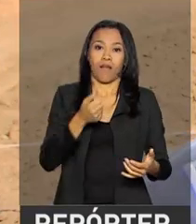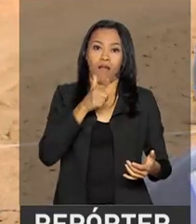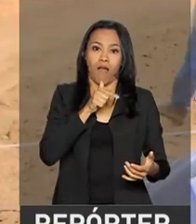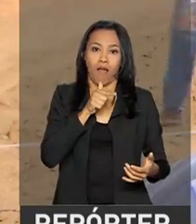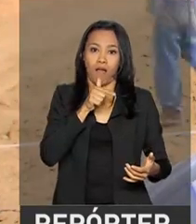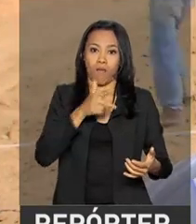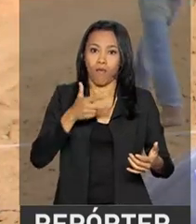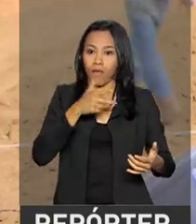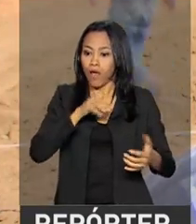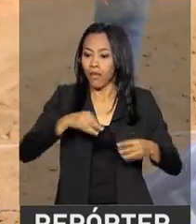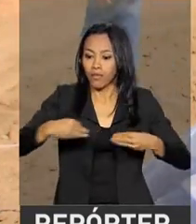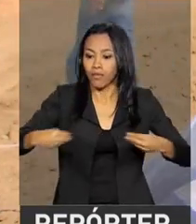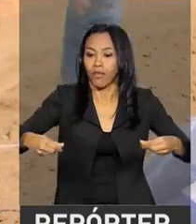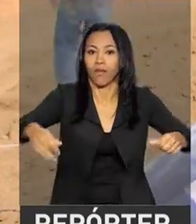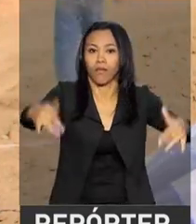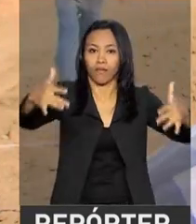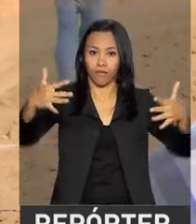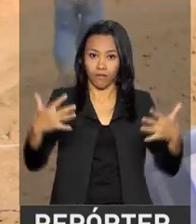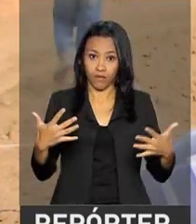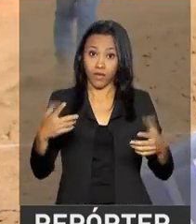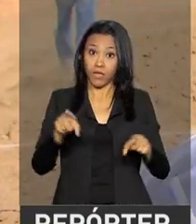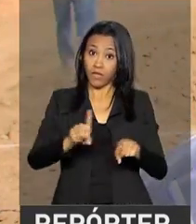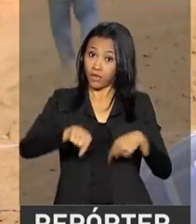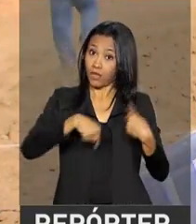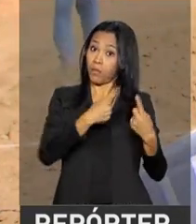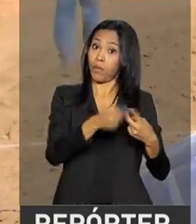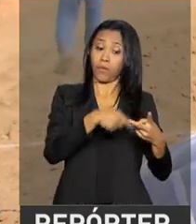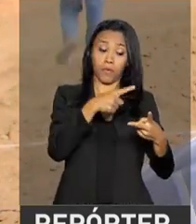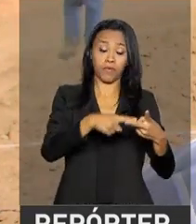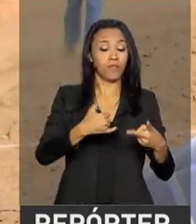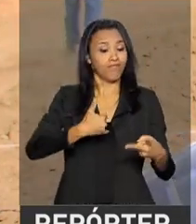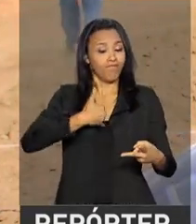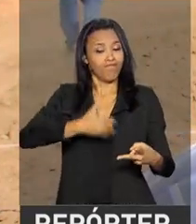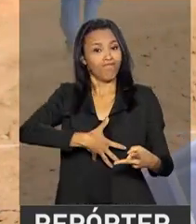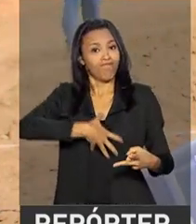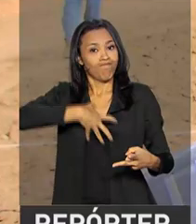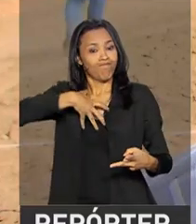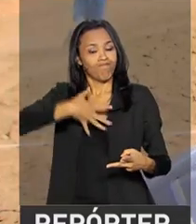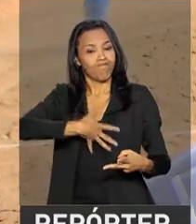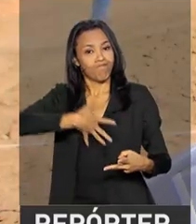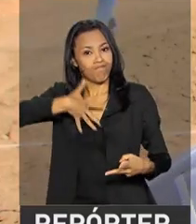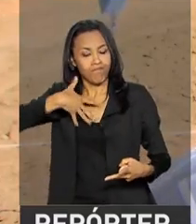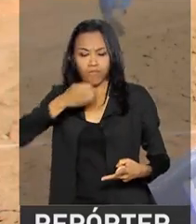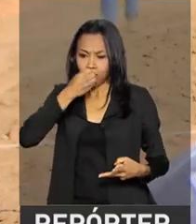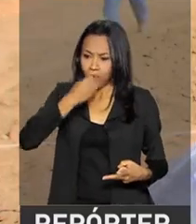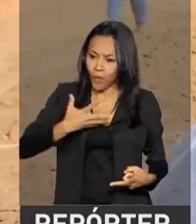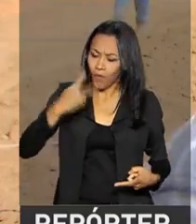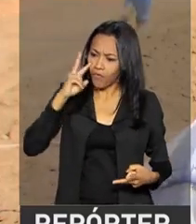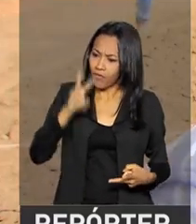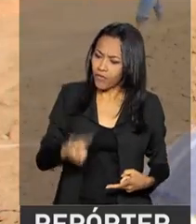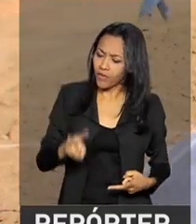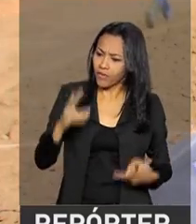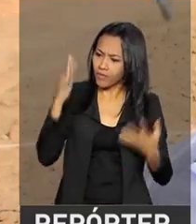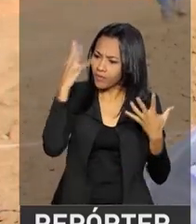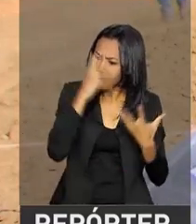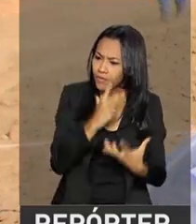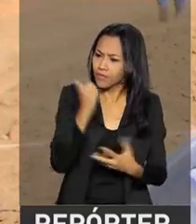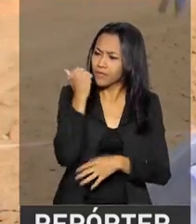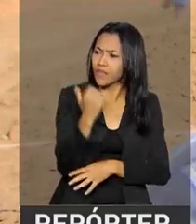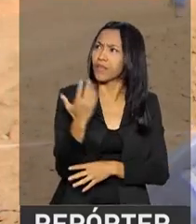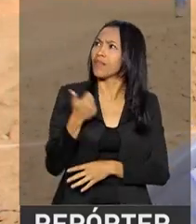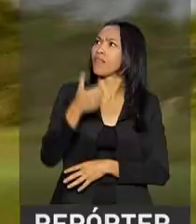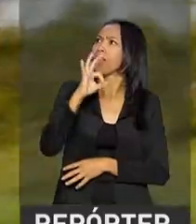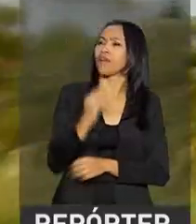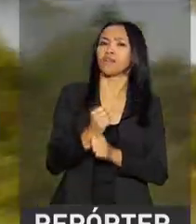água né ea segunda é a última a gente nem vê que essa coisa voltando ao seu estado que era há 10 anos